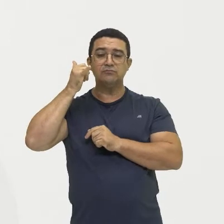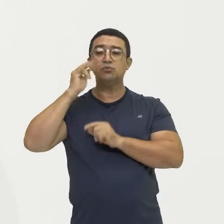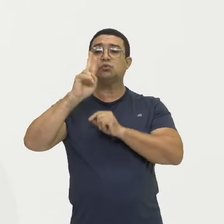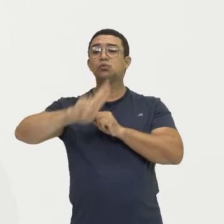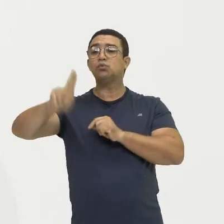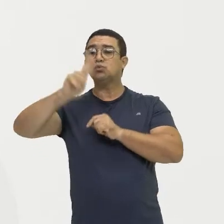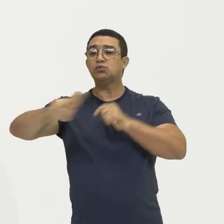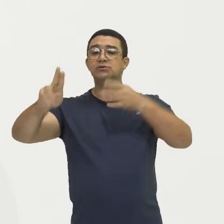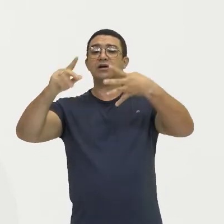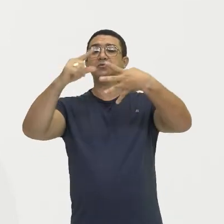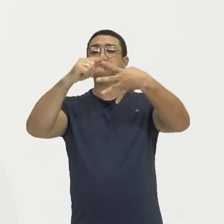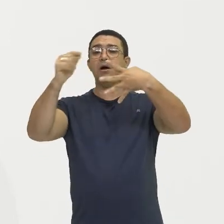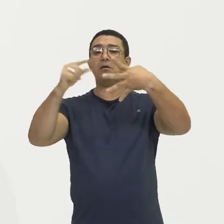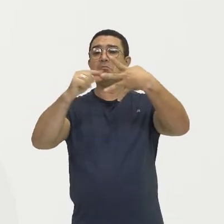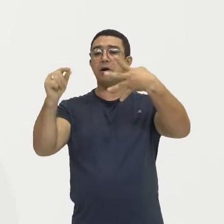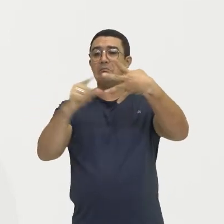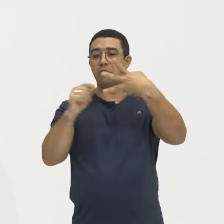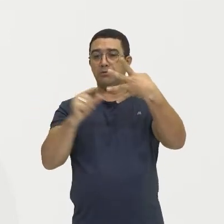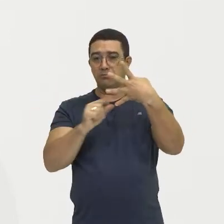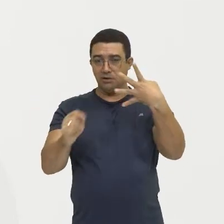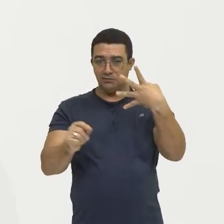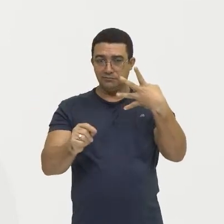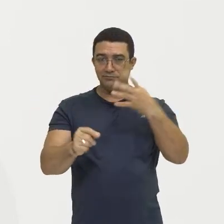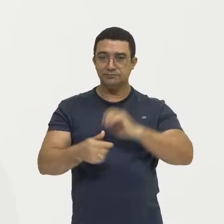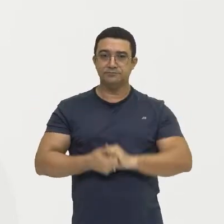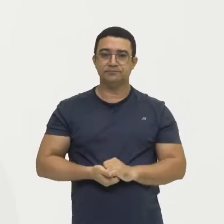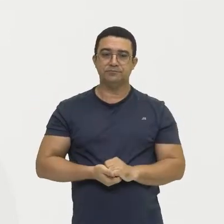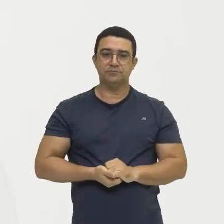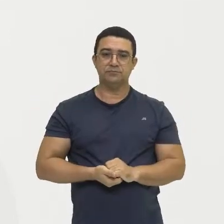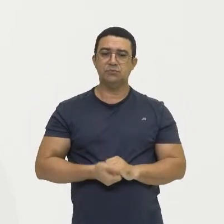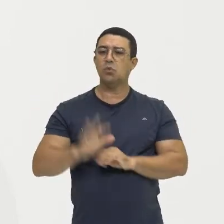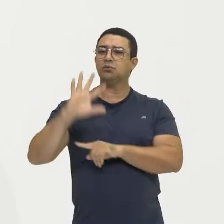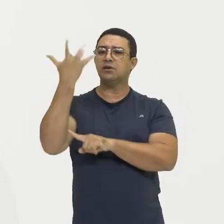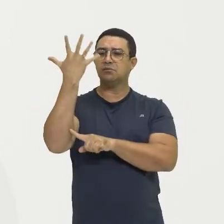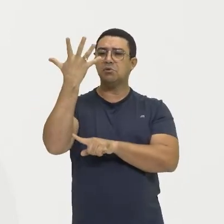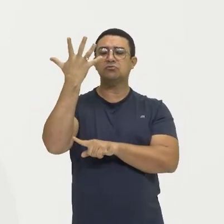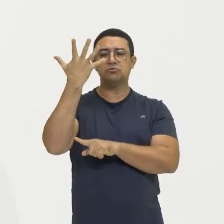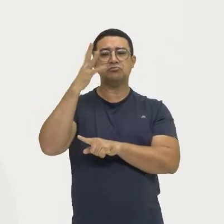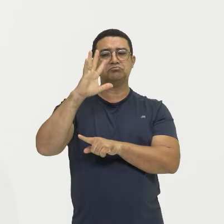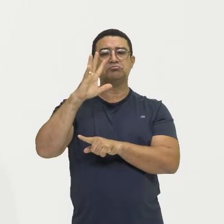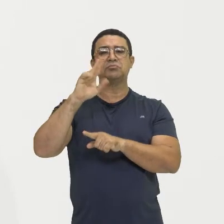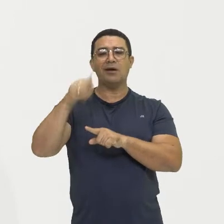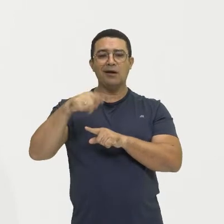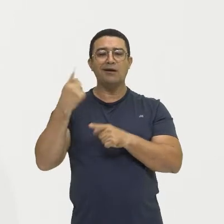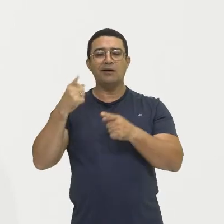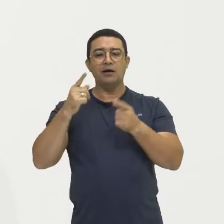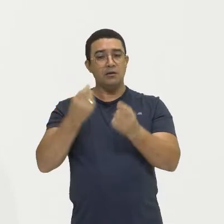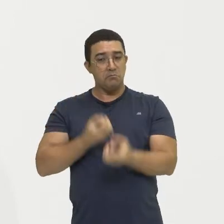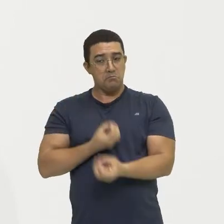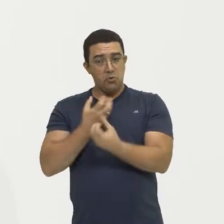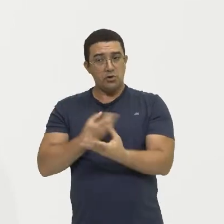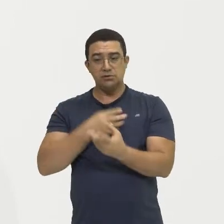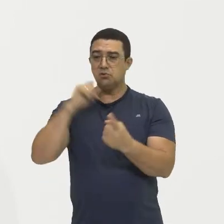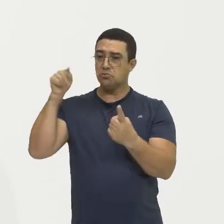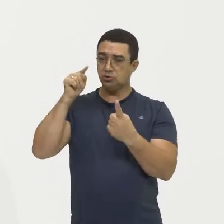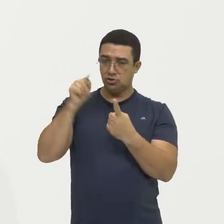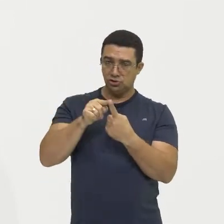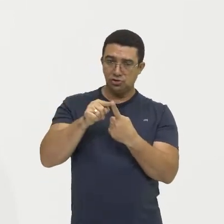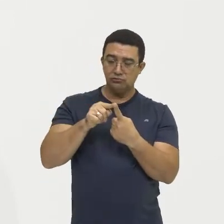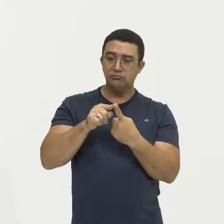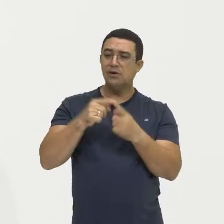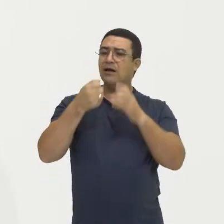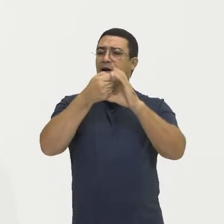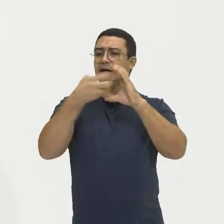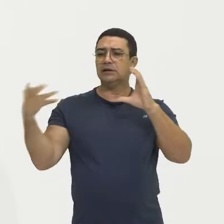de um fato grandioso e maravilhoso que interessa a um povo. É uma poesia objetiva, impessoal, cuja